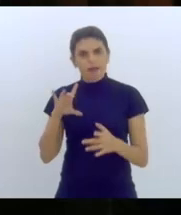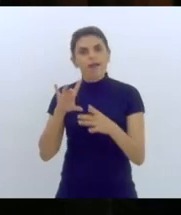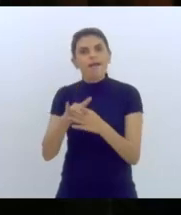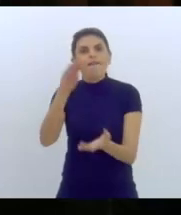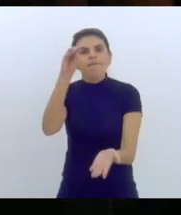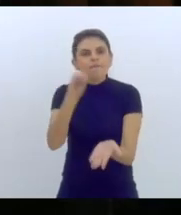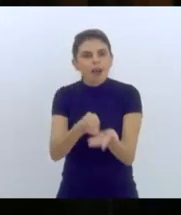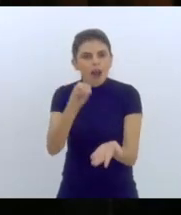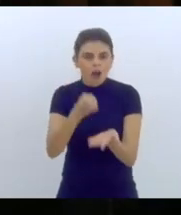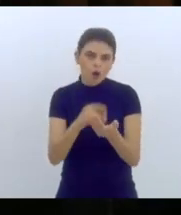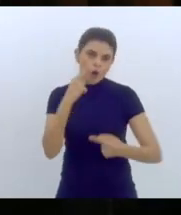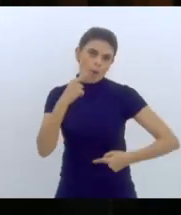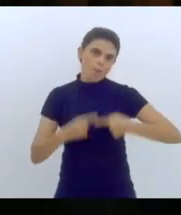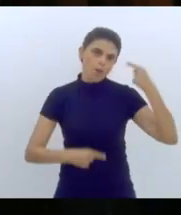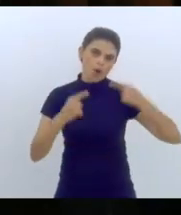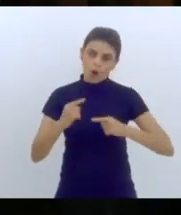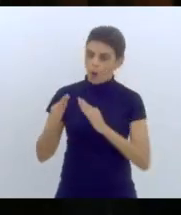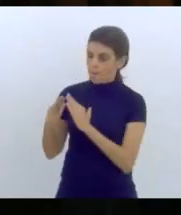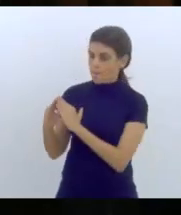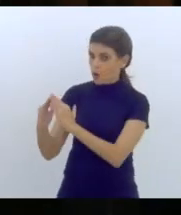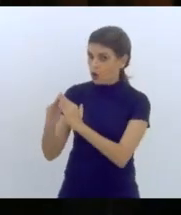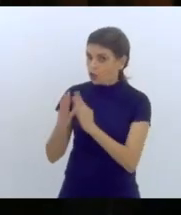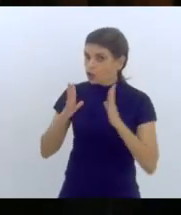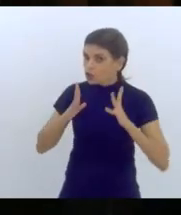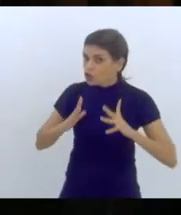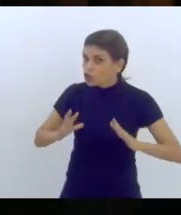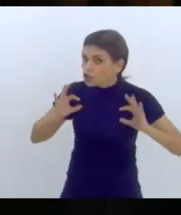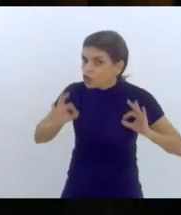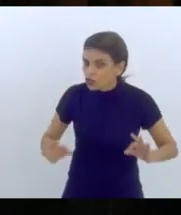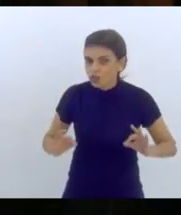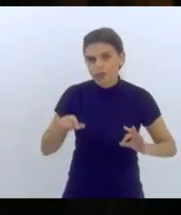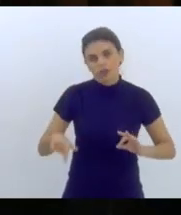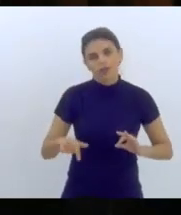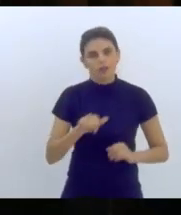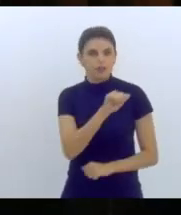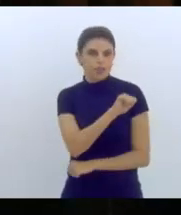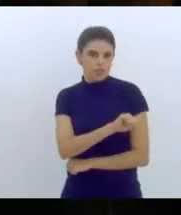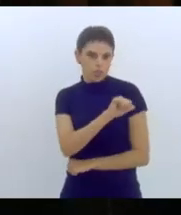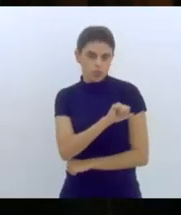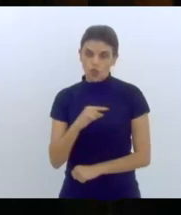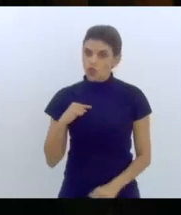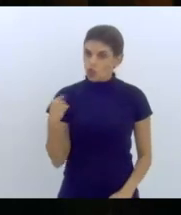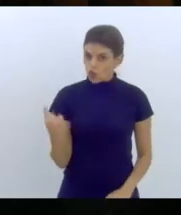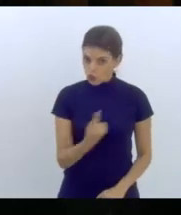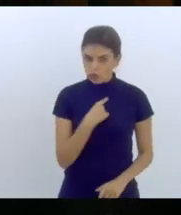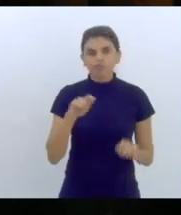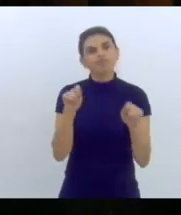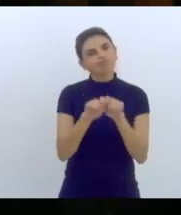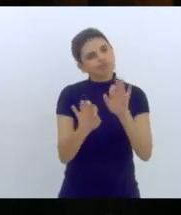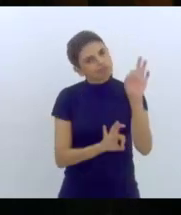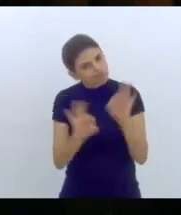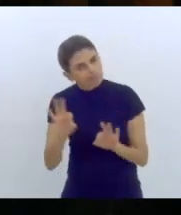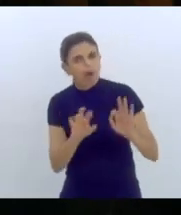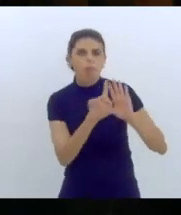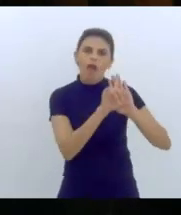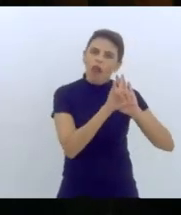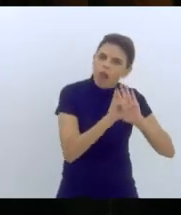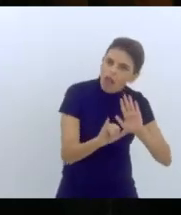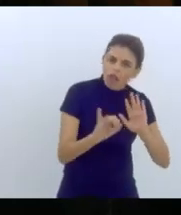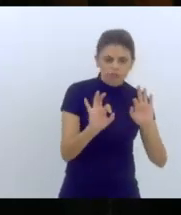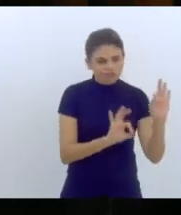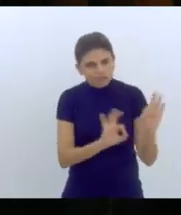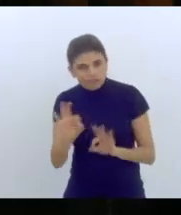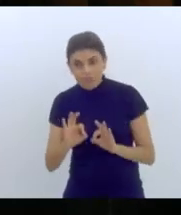de política de moradia digna e popular no estado do Rio de Janeiro. Aqui nós legislamos, inclusive, com